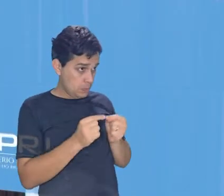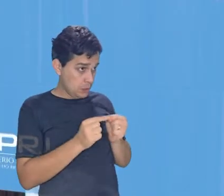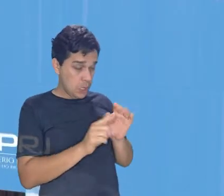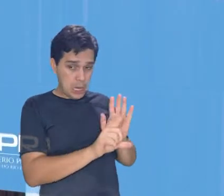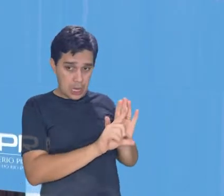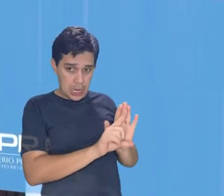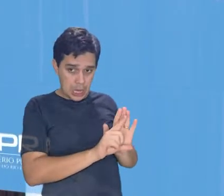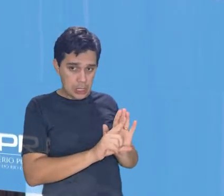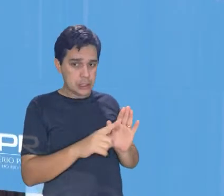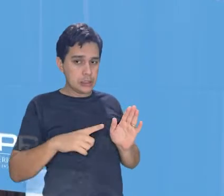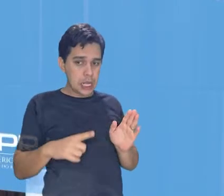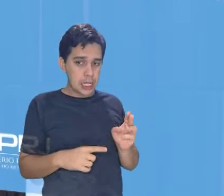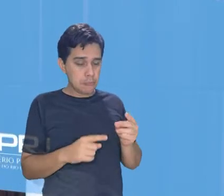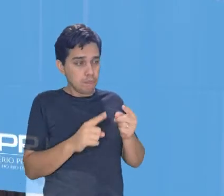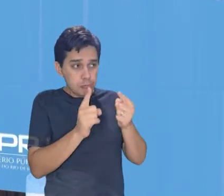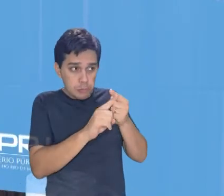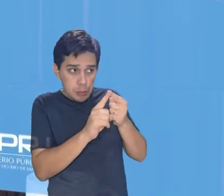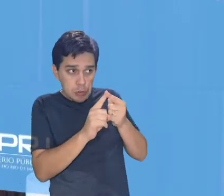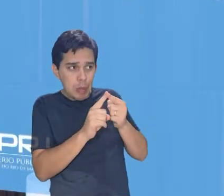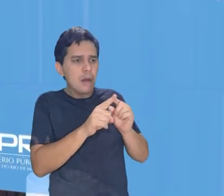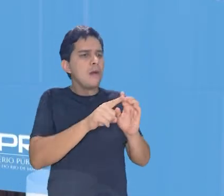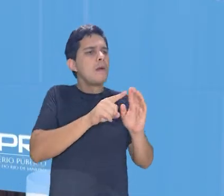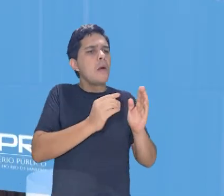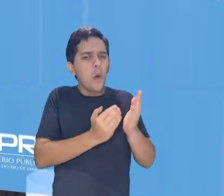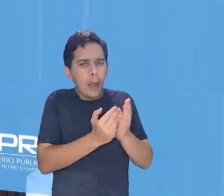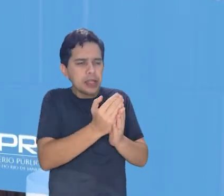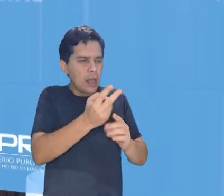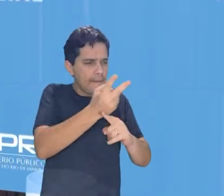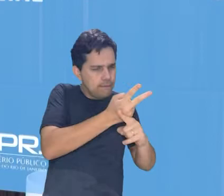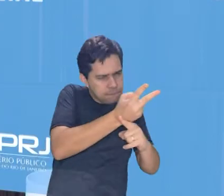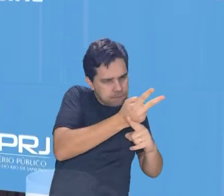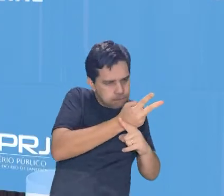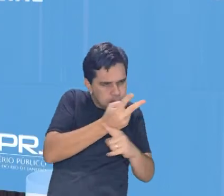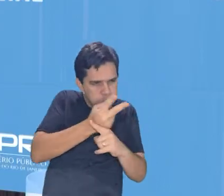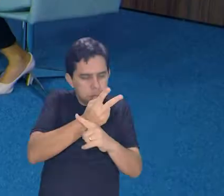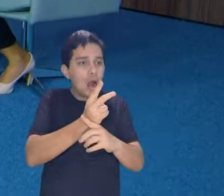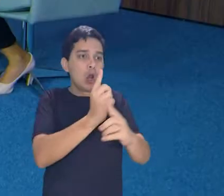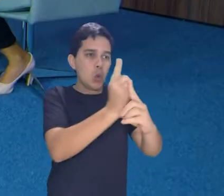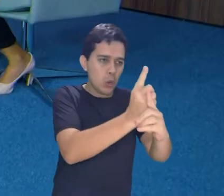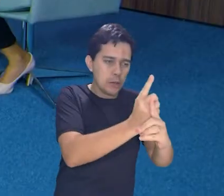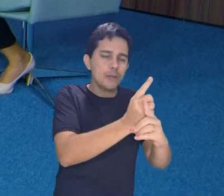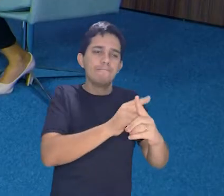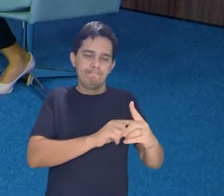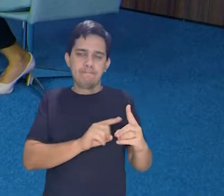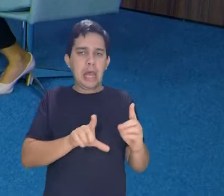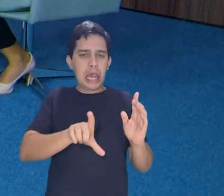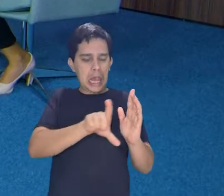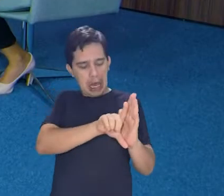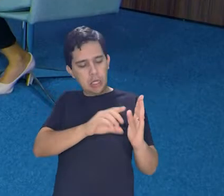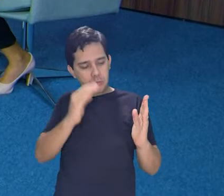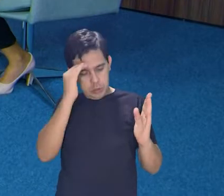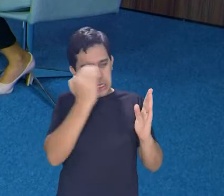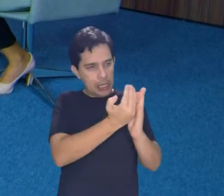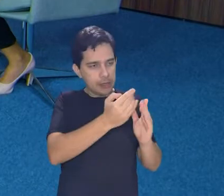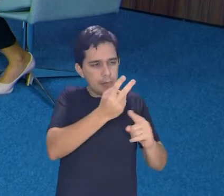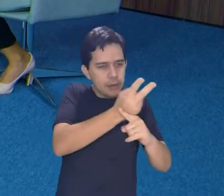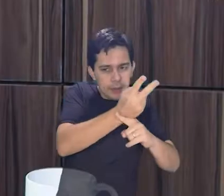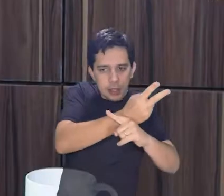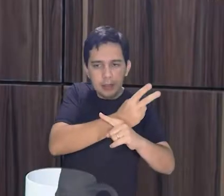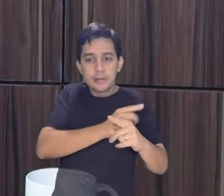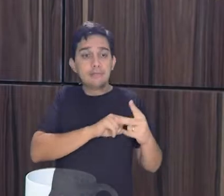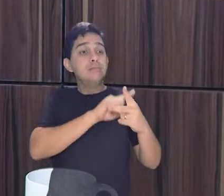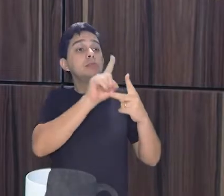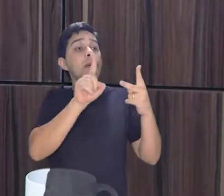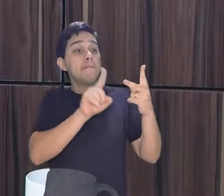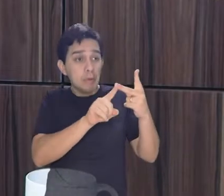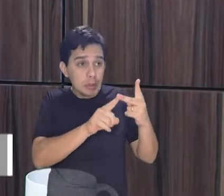do procedimento investigatório policial, quanto na fase judicial, de modo que o objetivo da lei